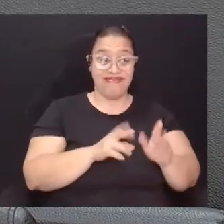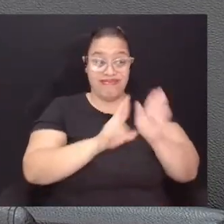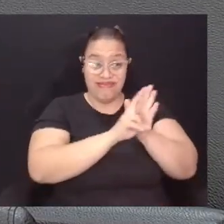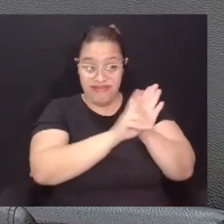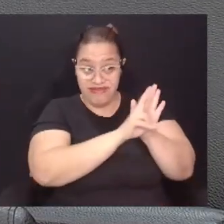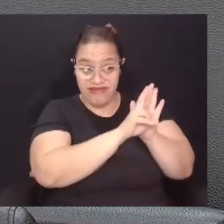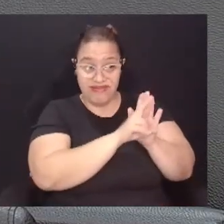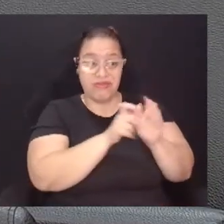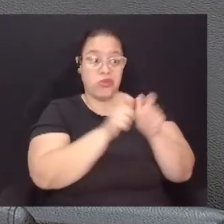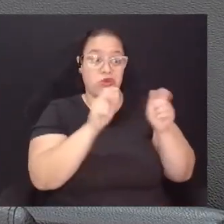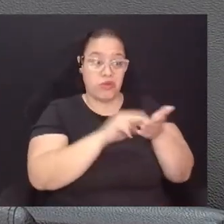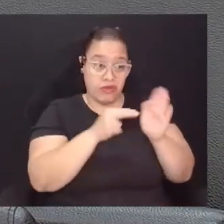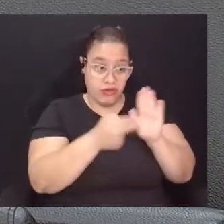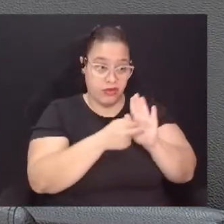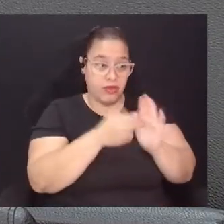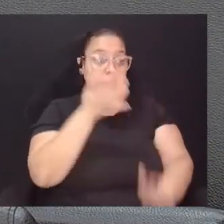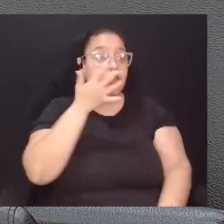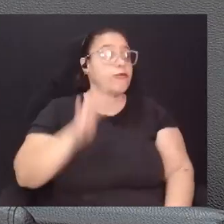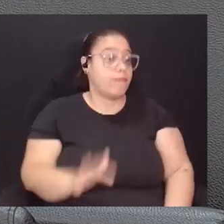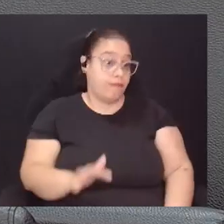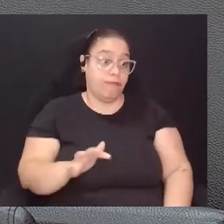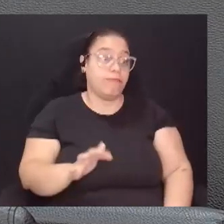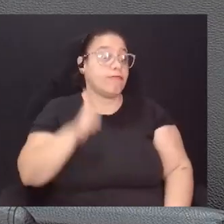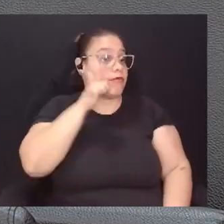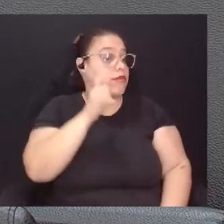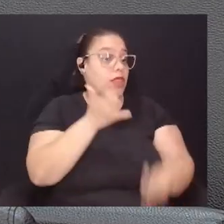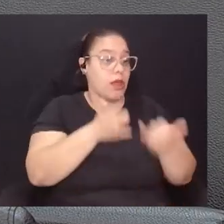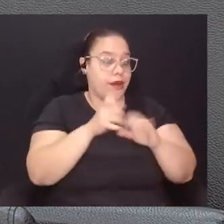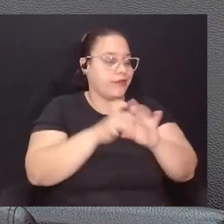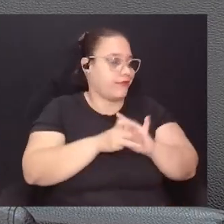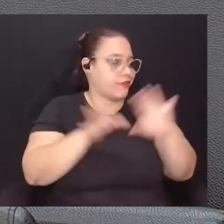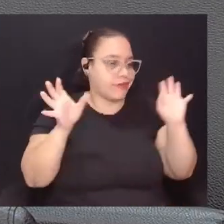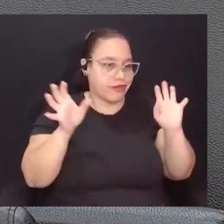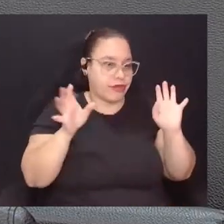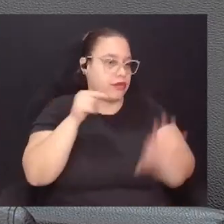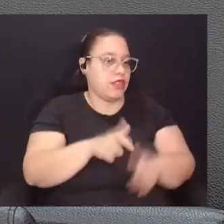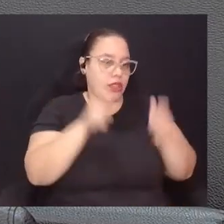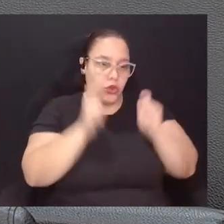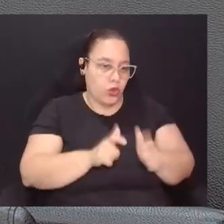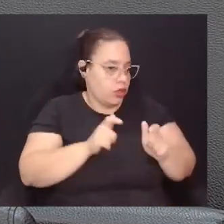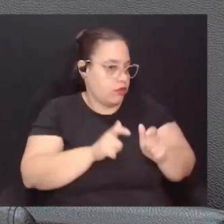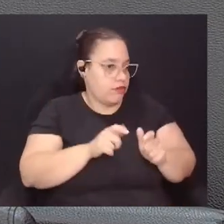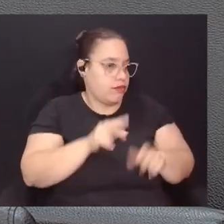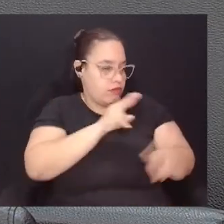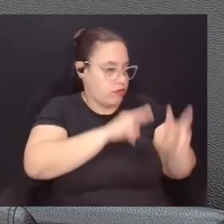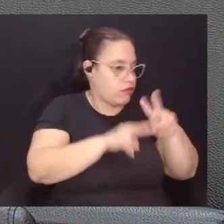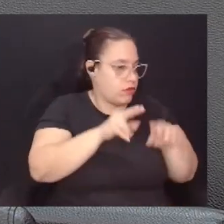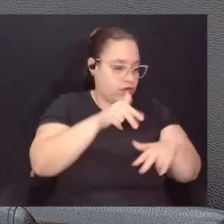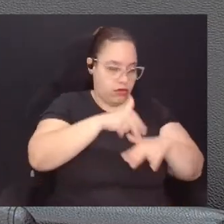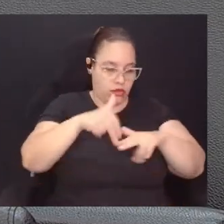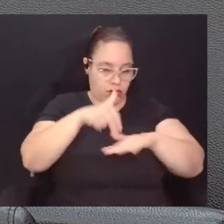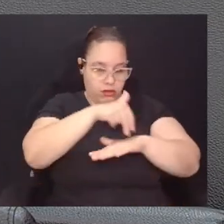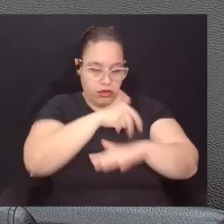acaba representando muita coisa. Pode representar que as crianças, né, vão conseguir brincar livremente naquele espaço, enxergando onde elas